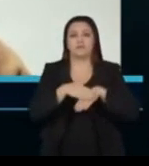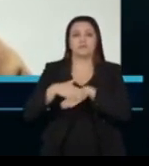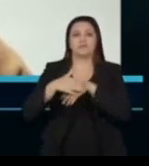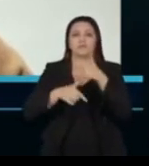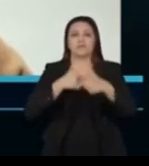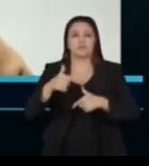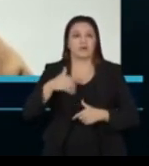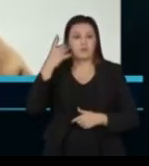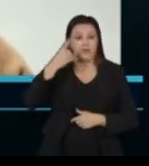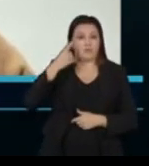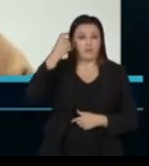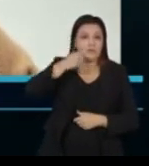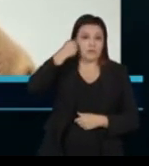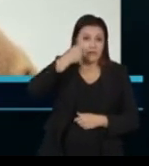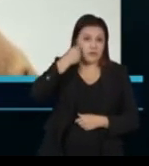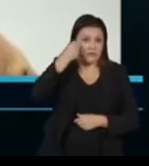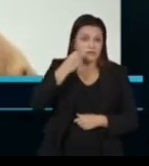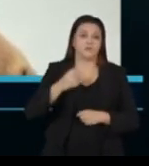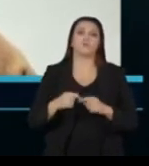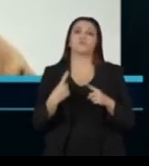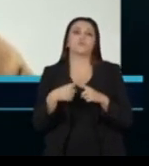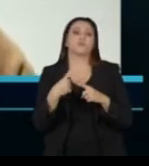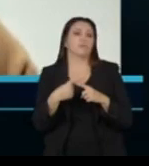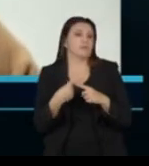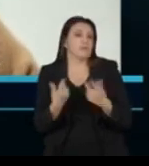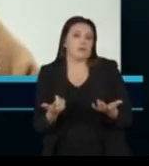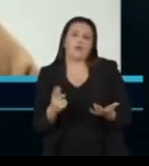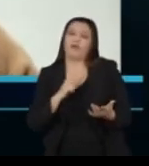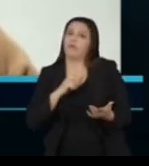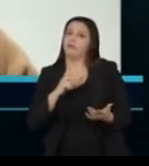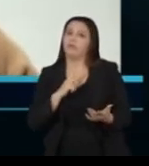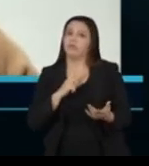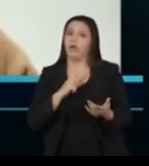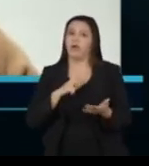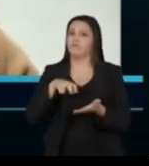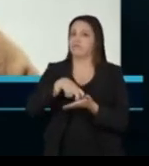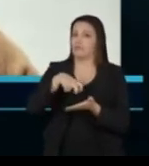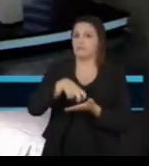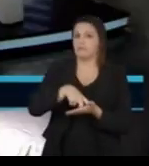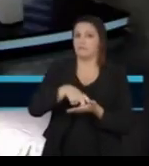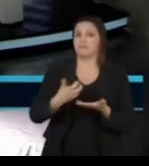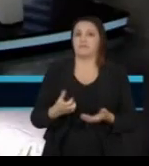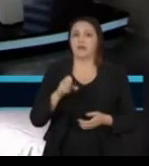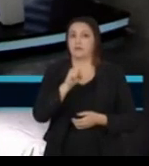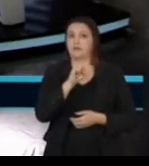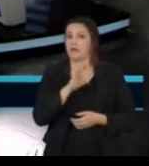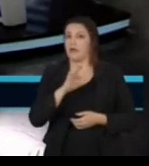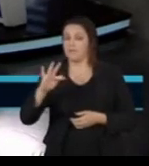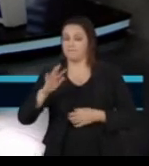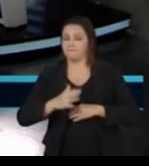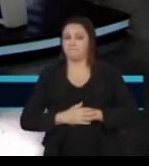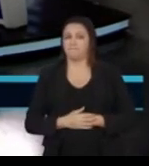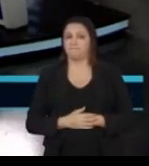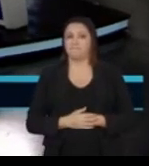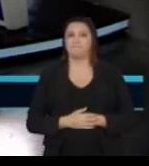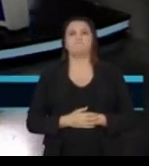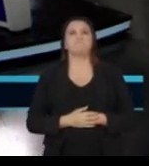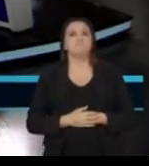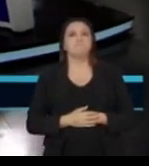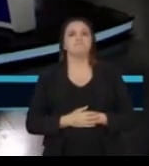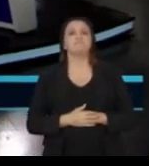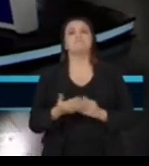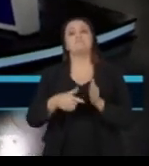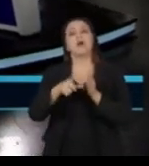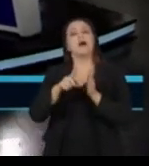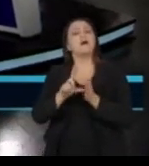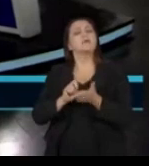senadores, para limitar, em alguma medida, a jurisdição do Supremo Tribunal Federal. Bom, Sakamoto, antes de começar, eu queria